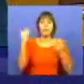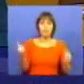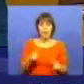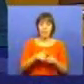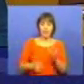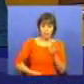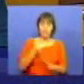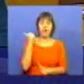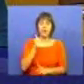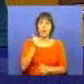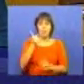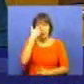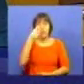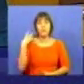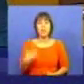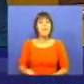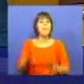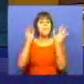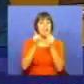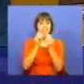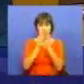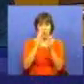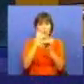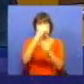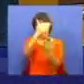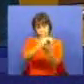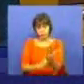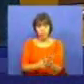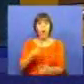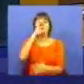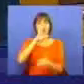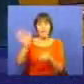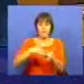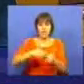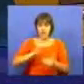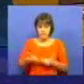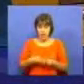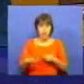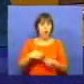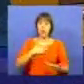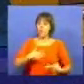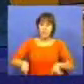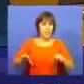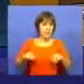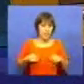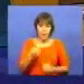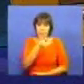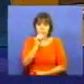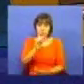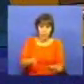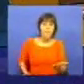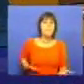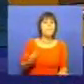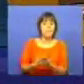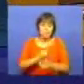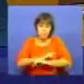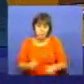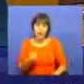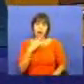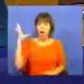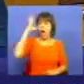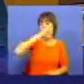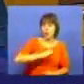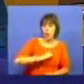esta vitória do bom senso, mas em tudo o resto o Governo fechou a porta. Não quis aceitar as propostas do Bloco de Esquerda para impedir